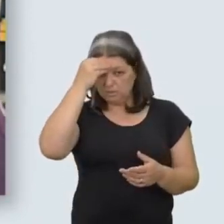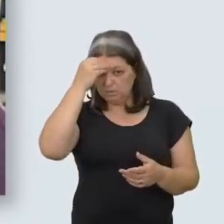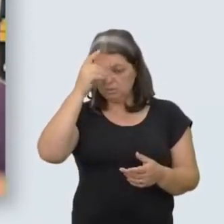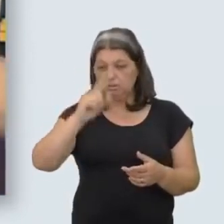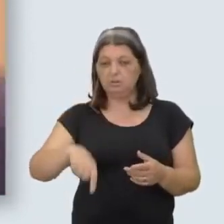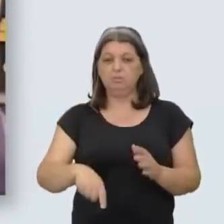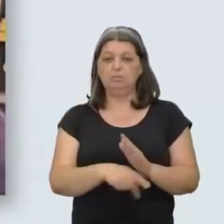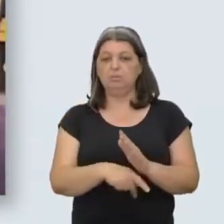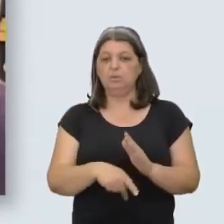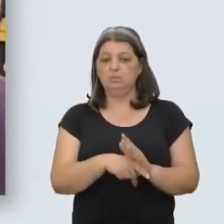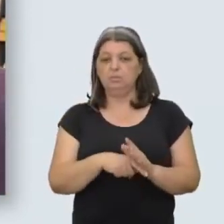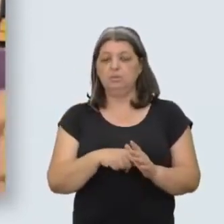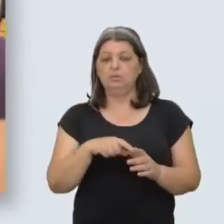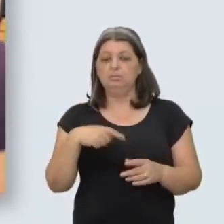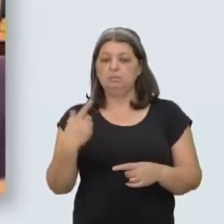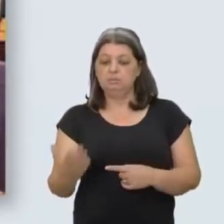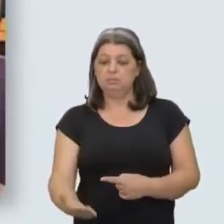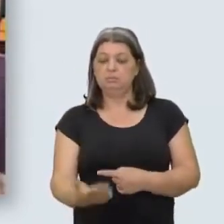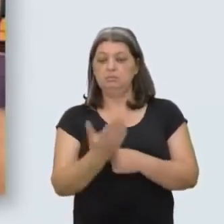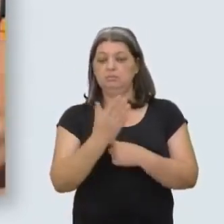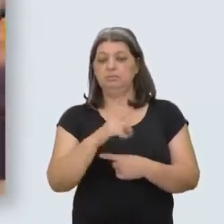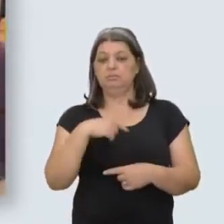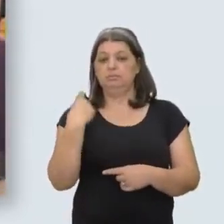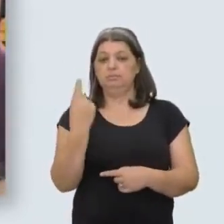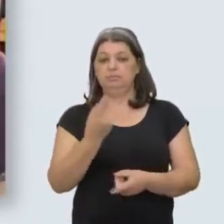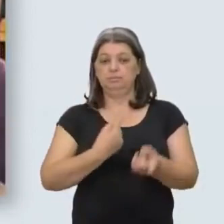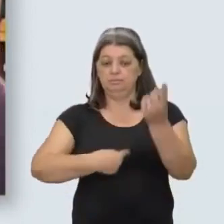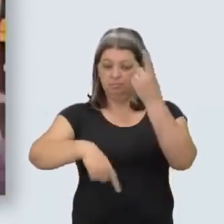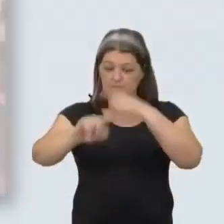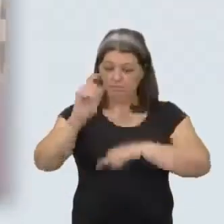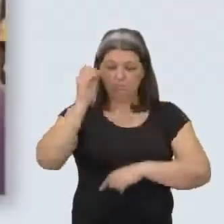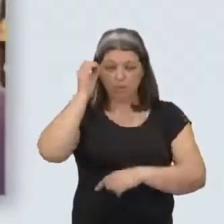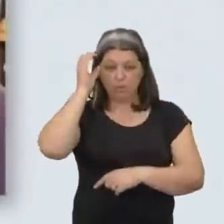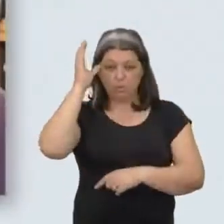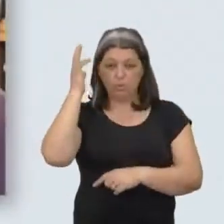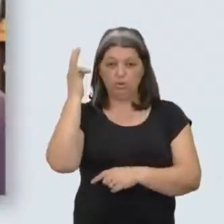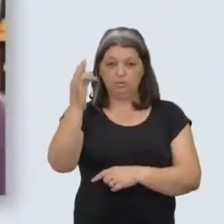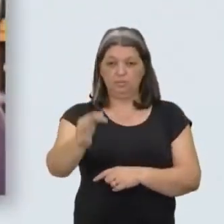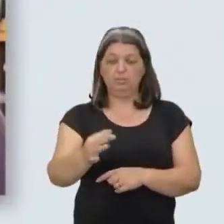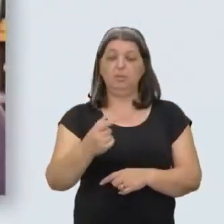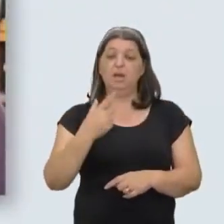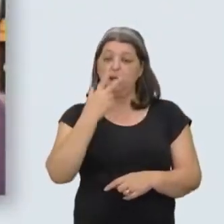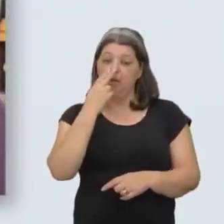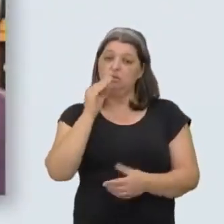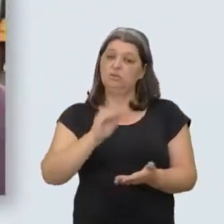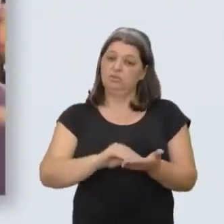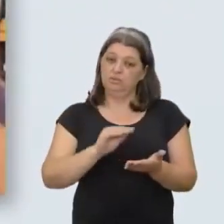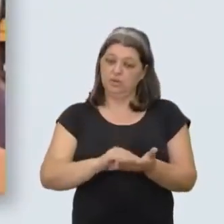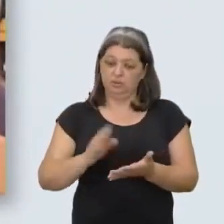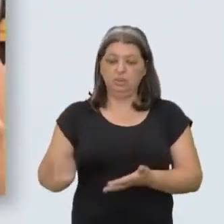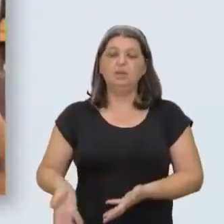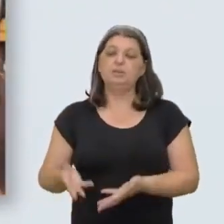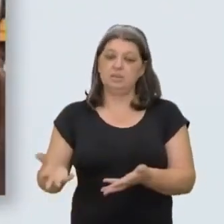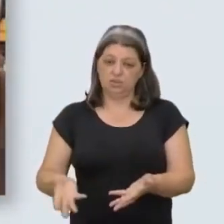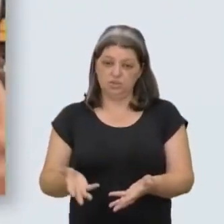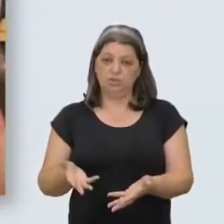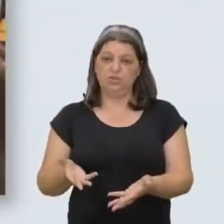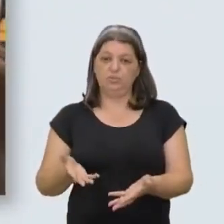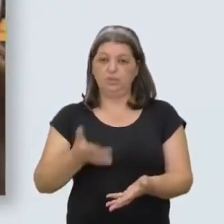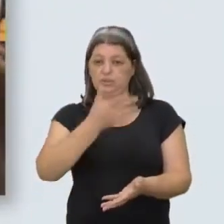que faz com que a gente vá crescer futuramente. Acho que falta um pouco de incentivo, por mais que